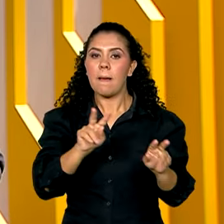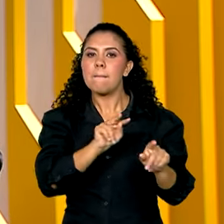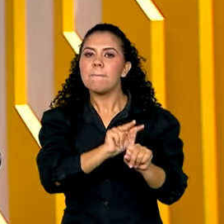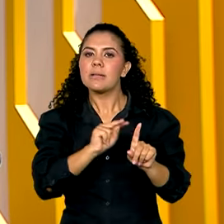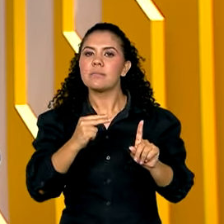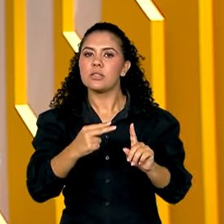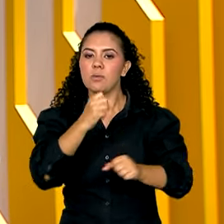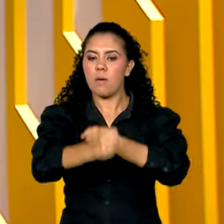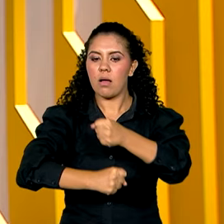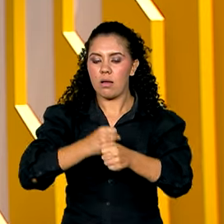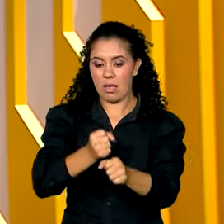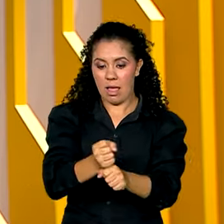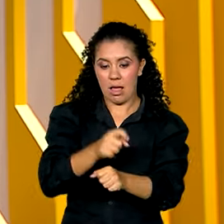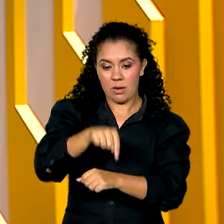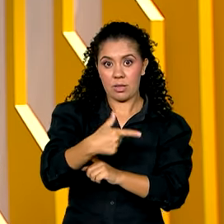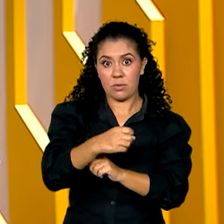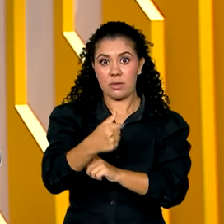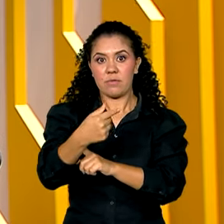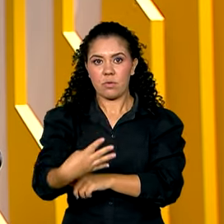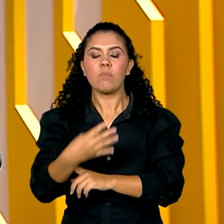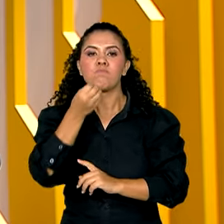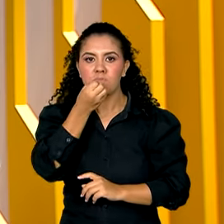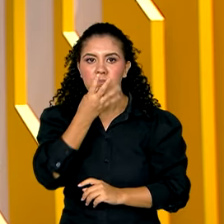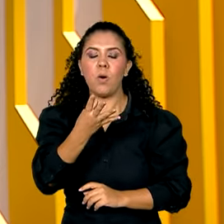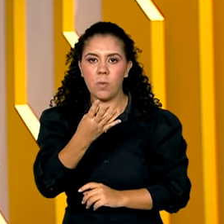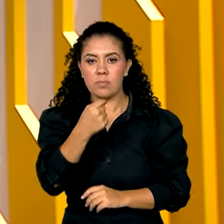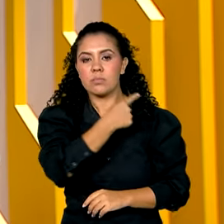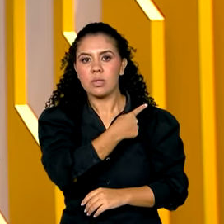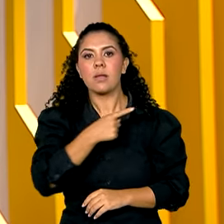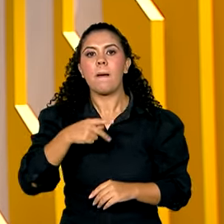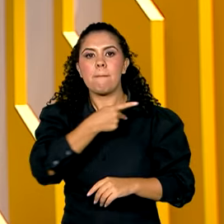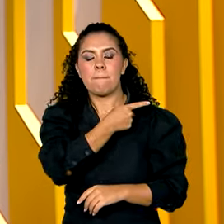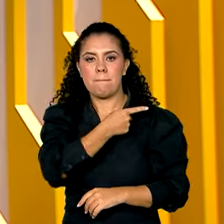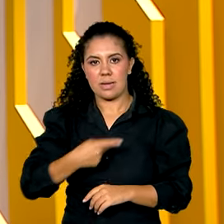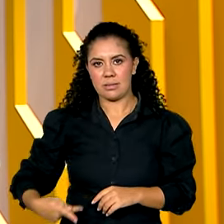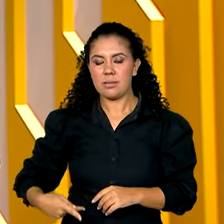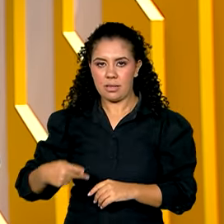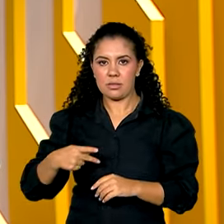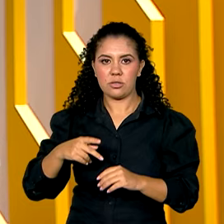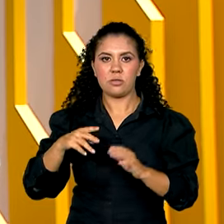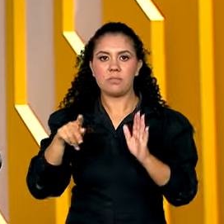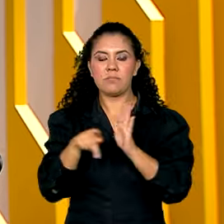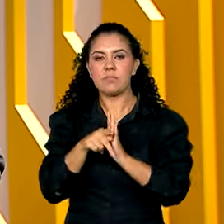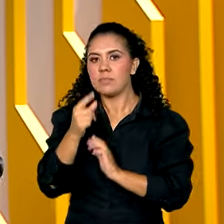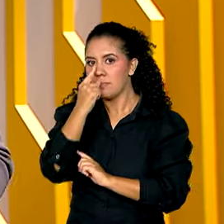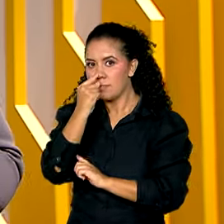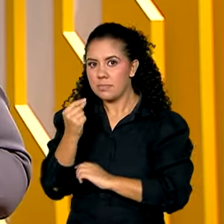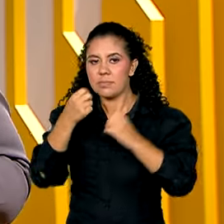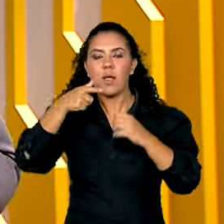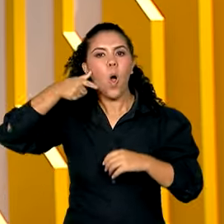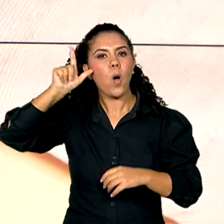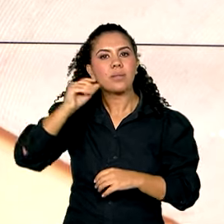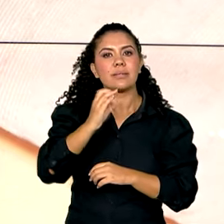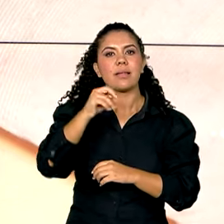segue otimista. A avaliação foi feita pelo vice-presidente Geraldo Alckmin em entrevista à CNN Brasil na noite de